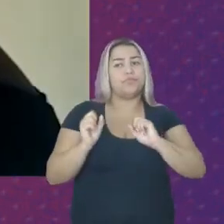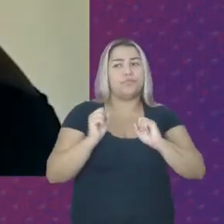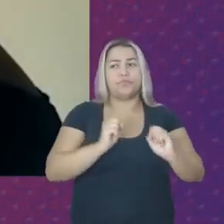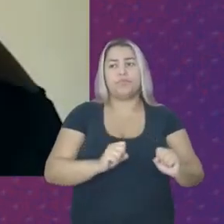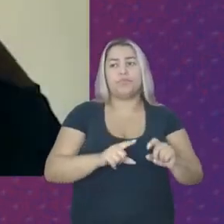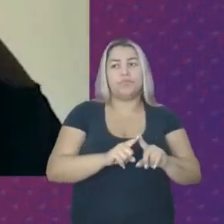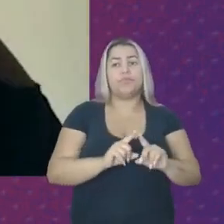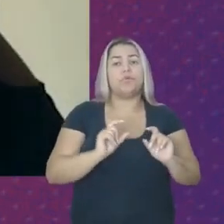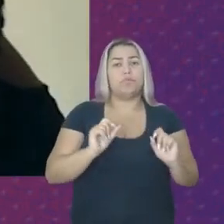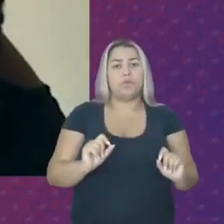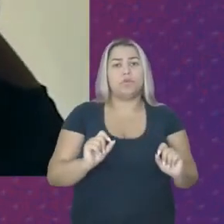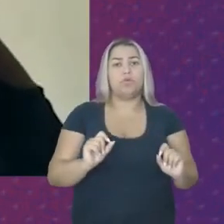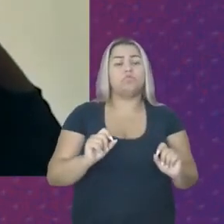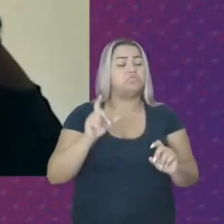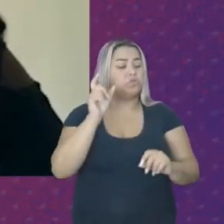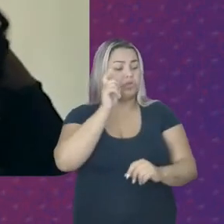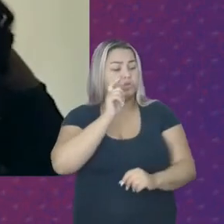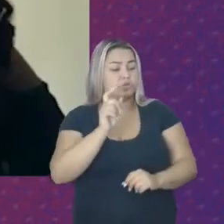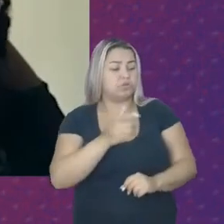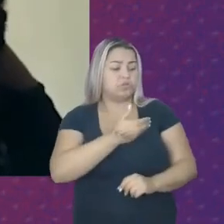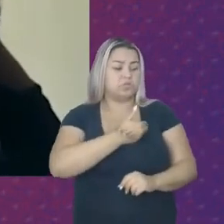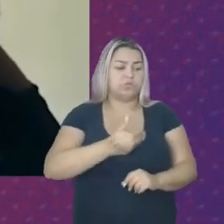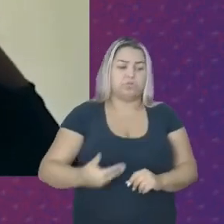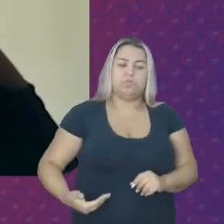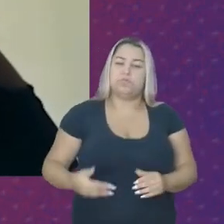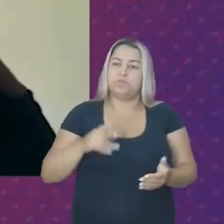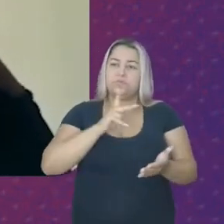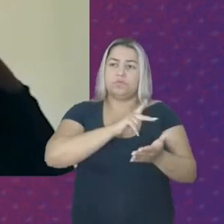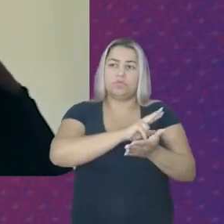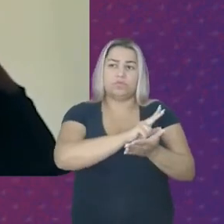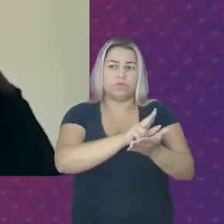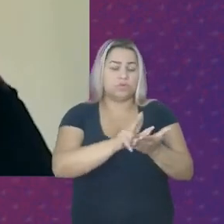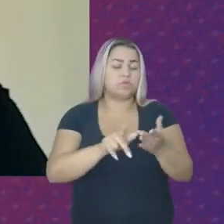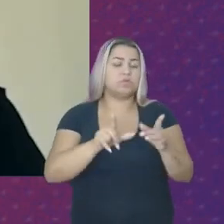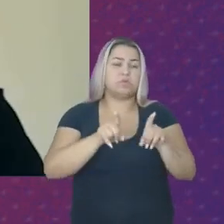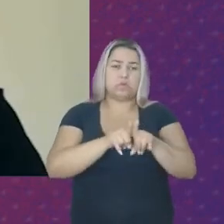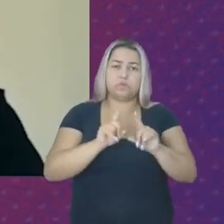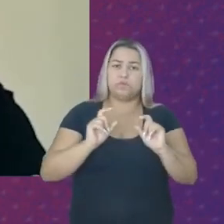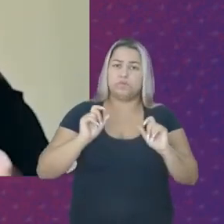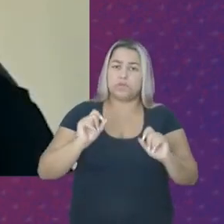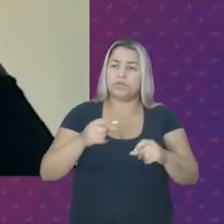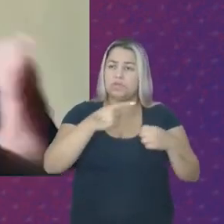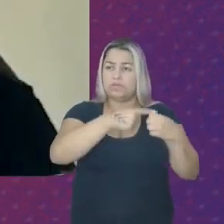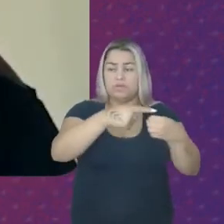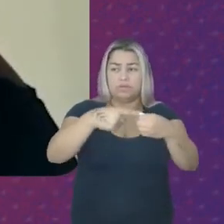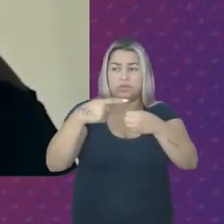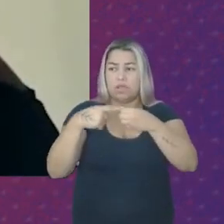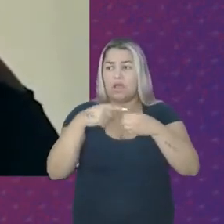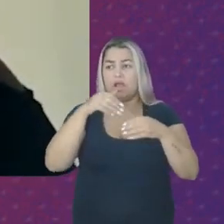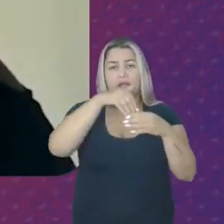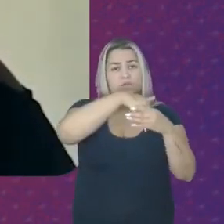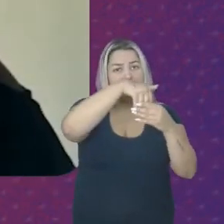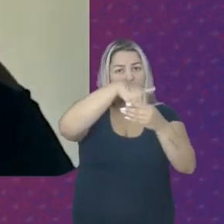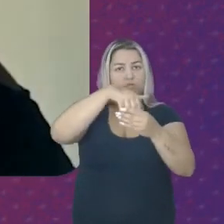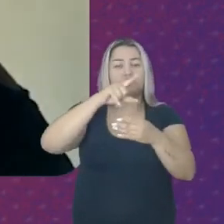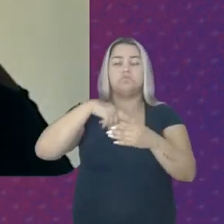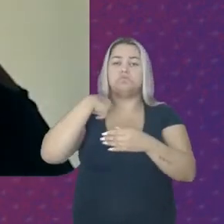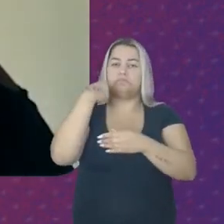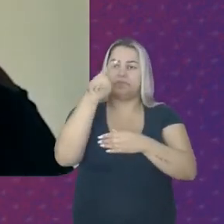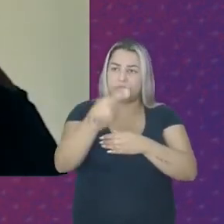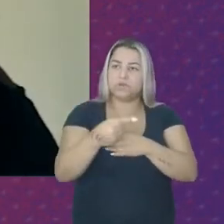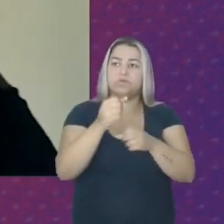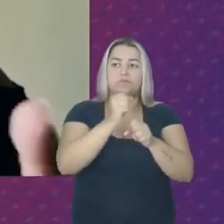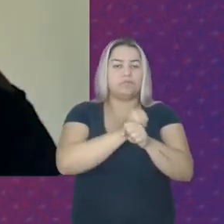como conteúdo de interesse público, que são pontos de interesse público, que podem ser tratados nas cidades. As eleições do próximo ano, elas